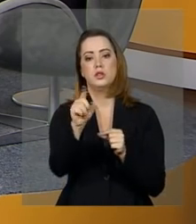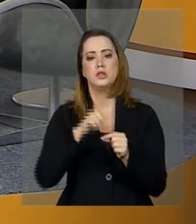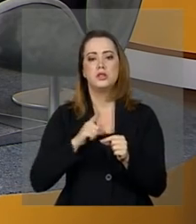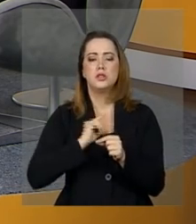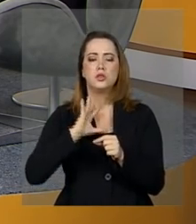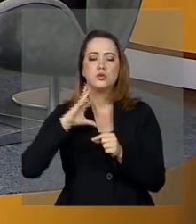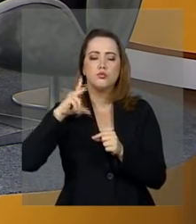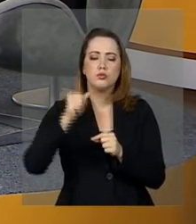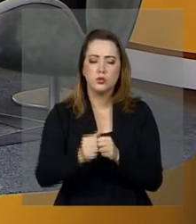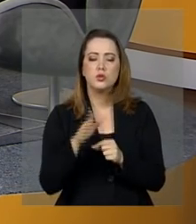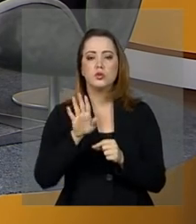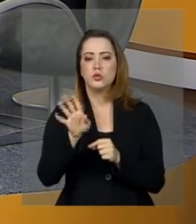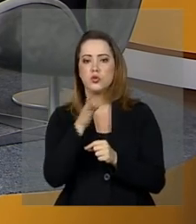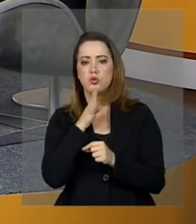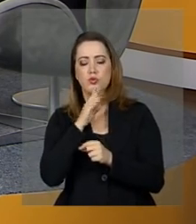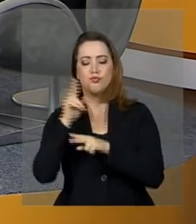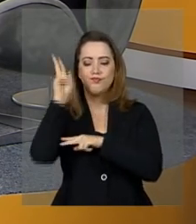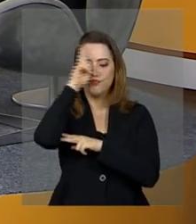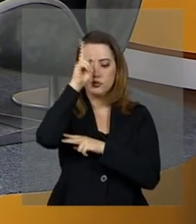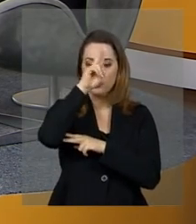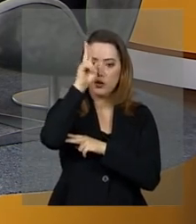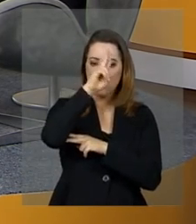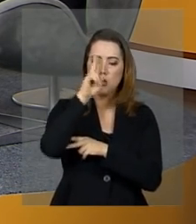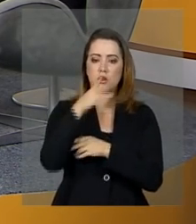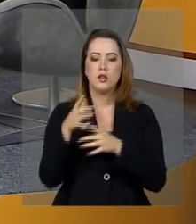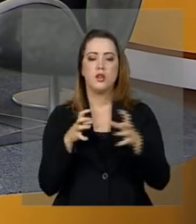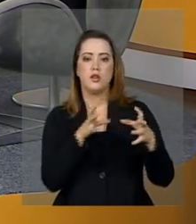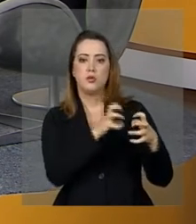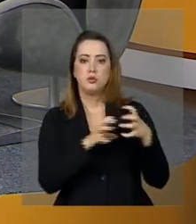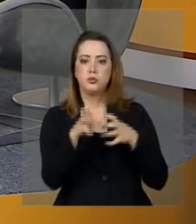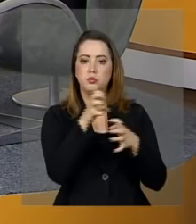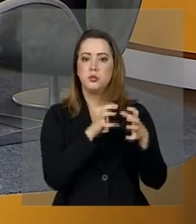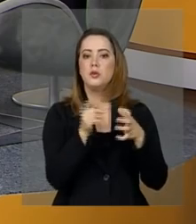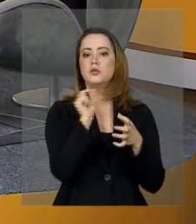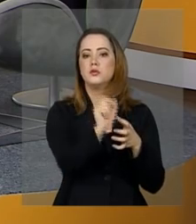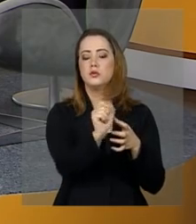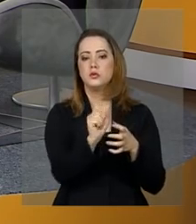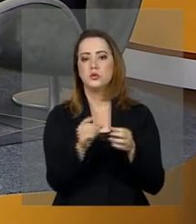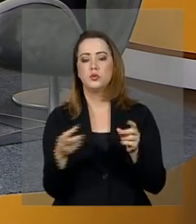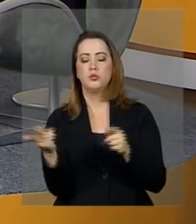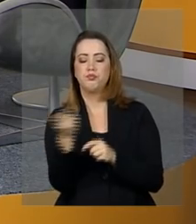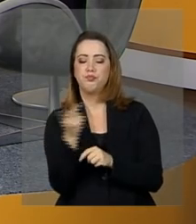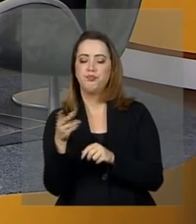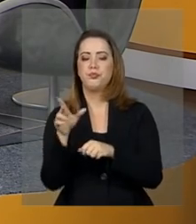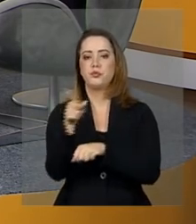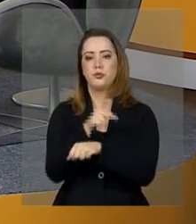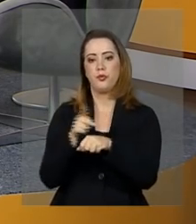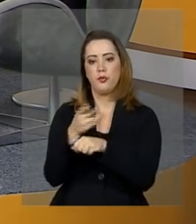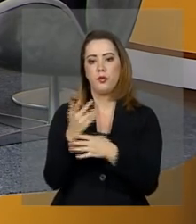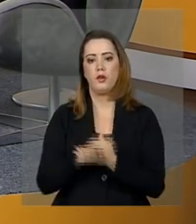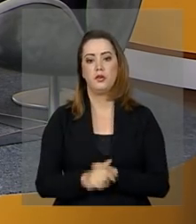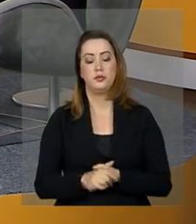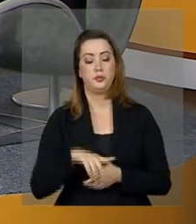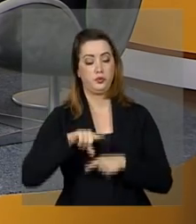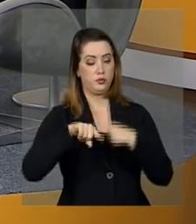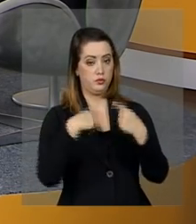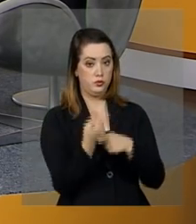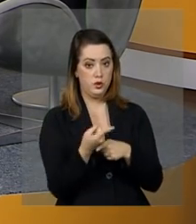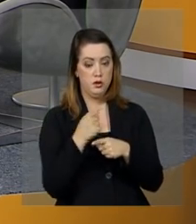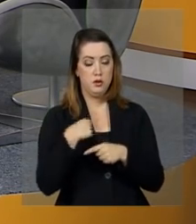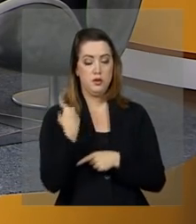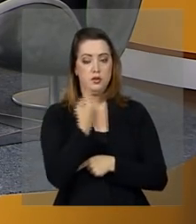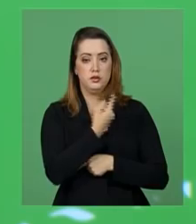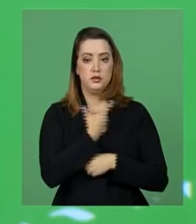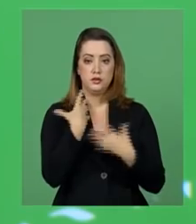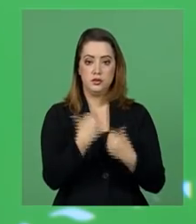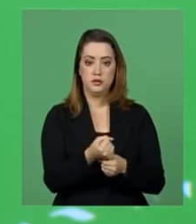conflito árabe-israelense, né, e outras questões. Eu agradeço essa primeira participação do senhor aqui. Depois vamos receber o convidado do Exército, mas o senhor volta para